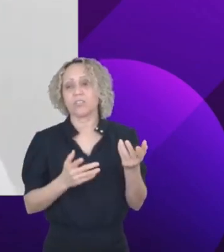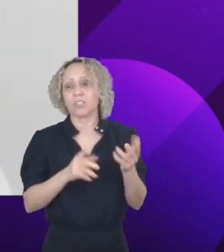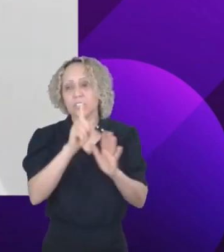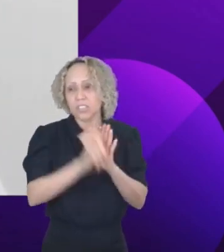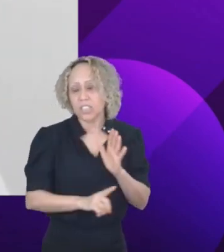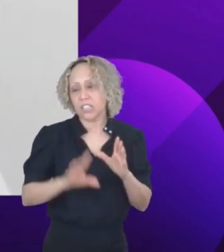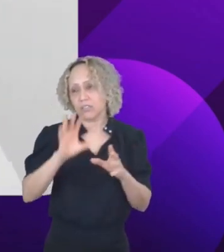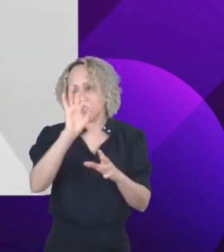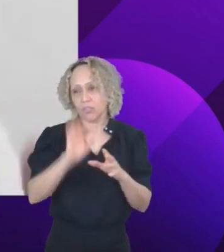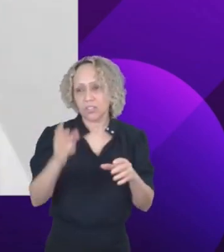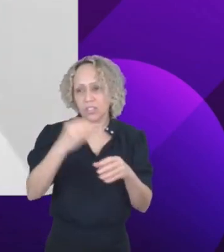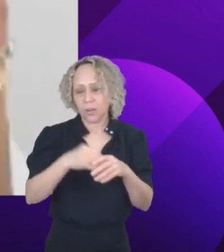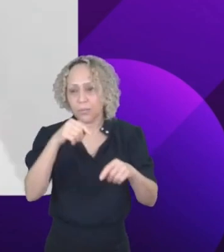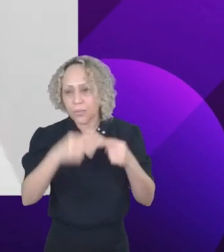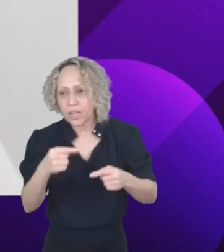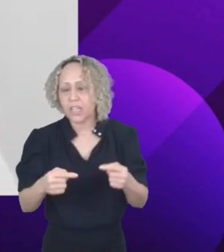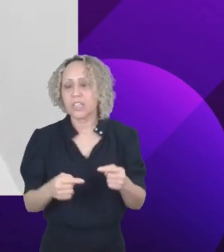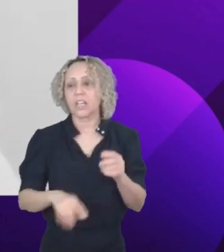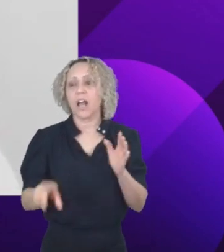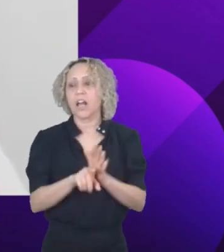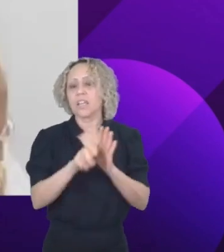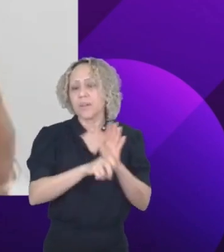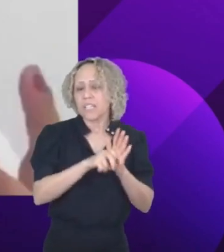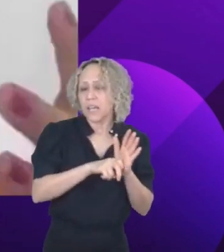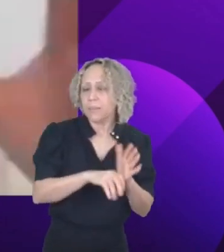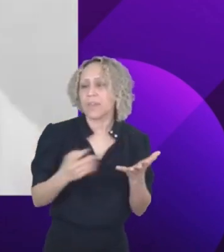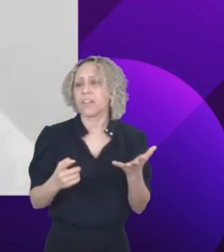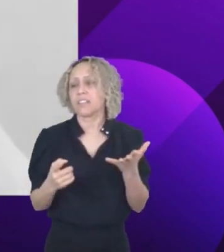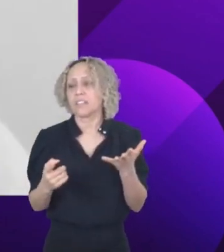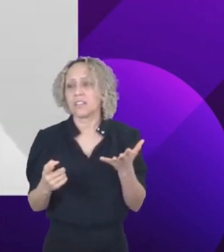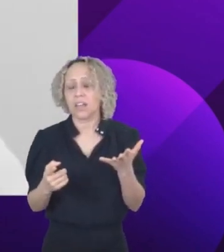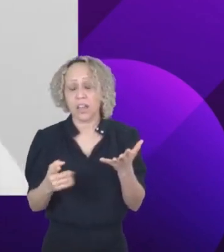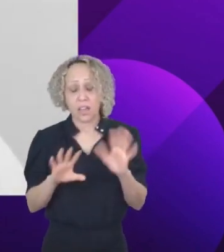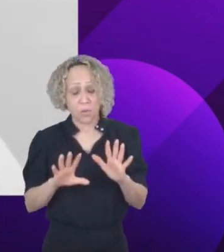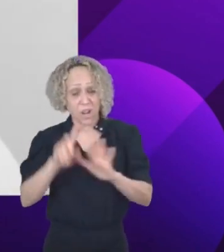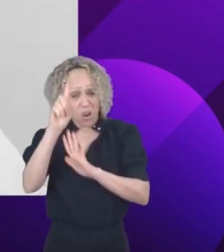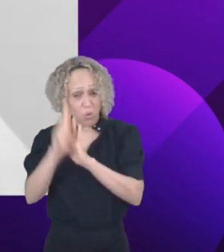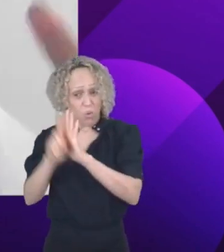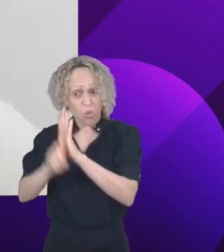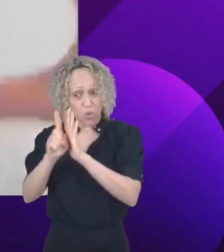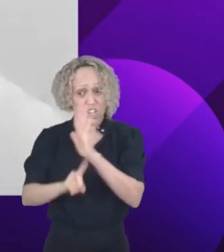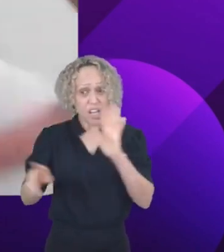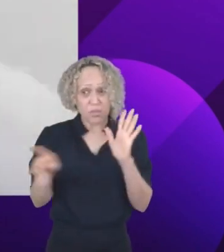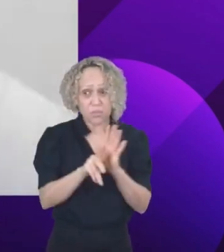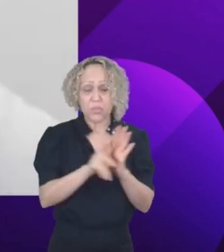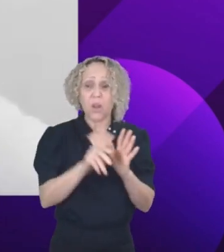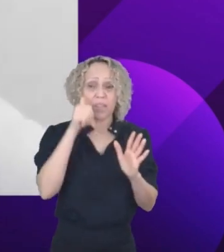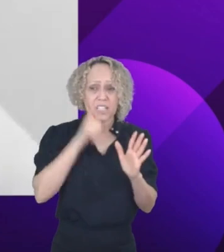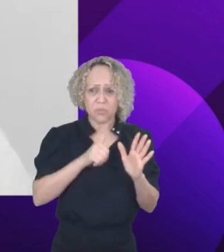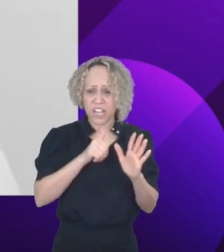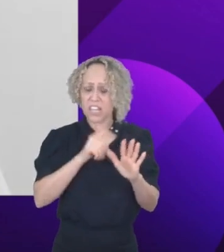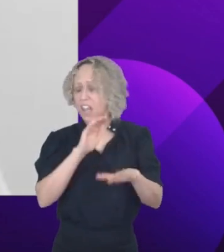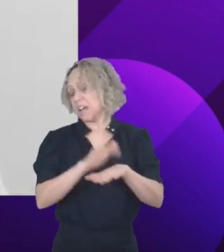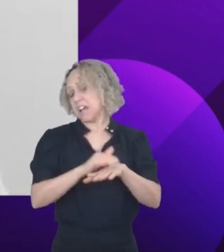que combate o feminicídio, enfim, todos os direitos das mulheres não foram espontâneos, como é dito o direito dos homens,